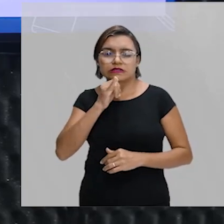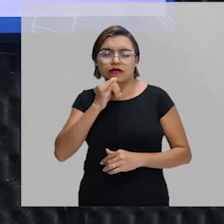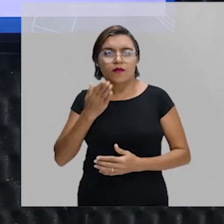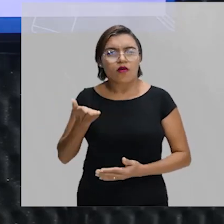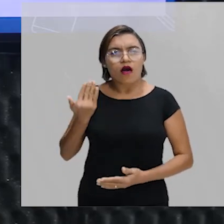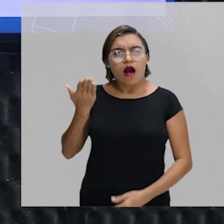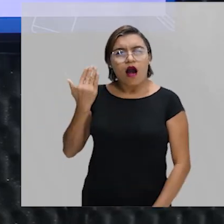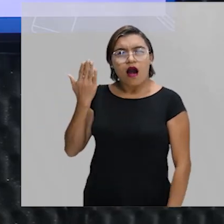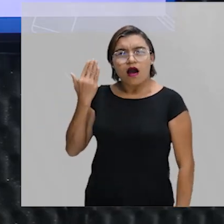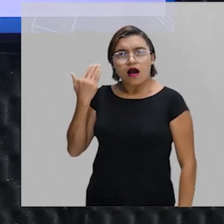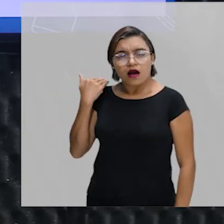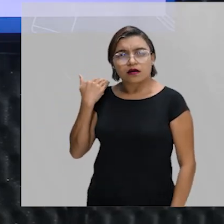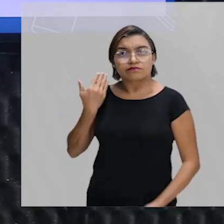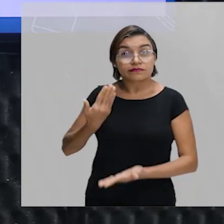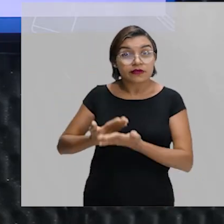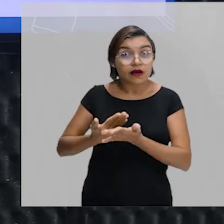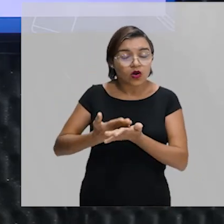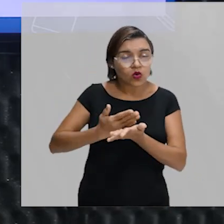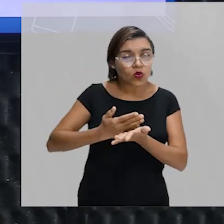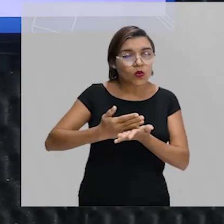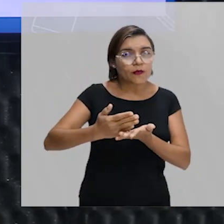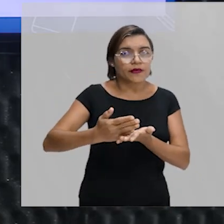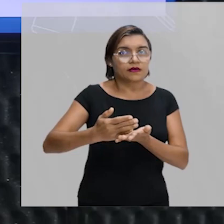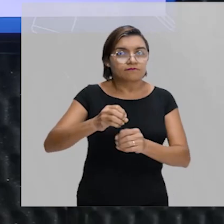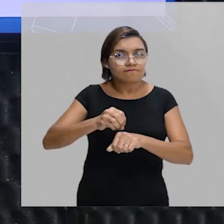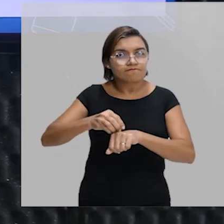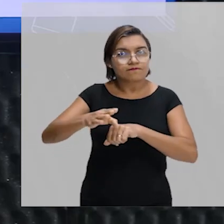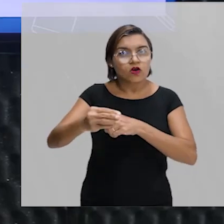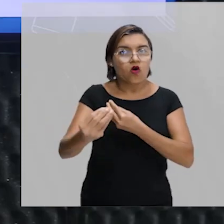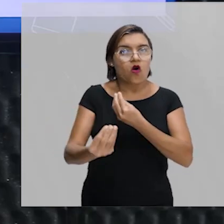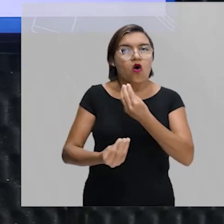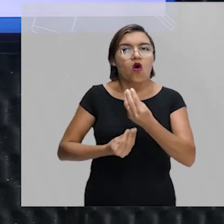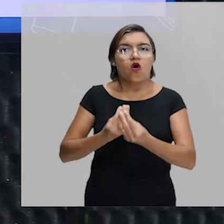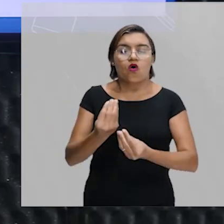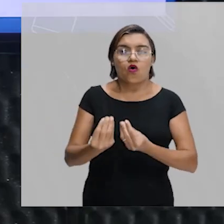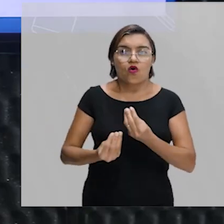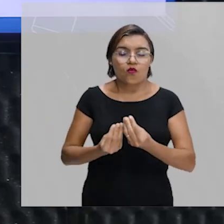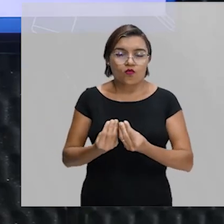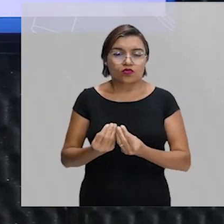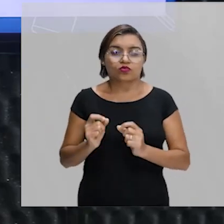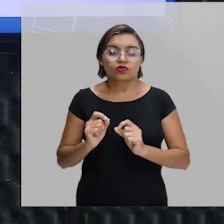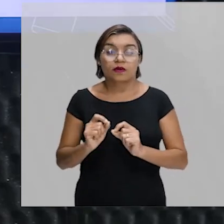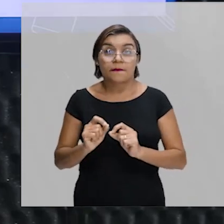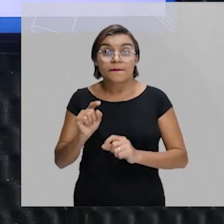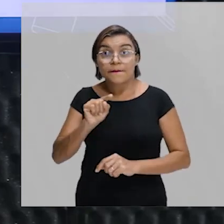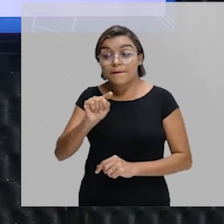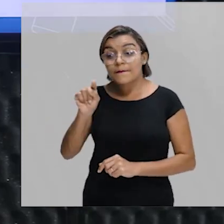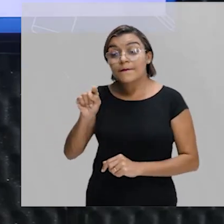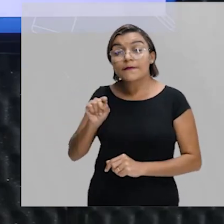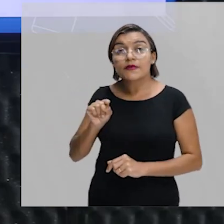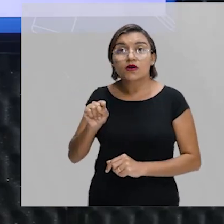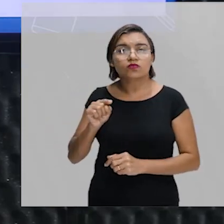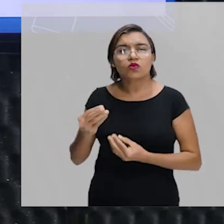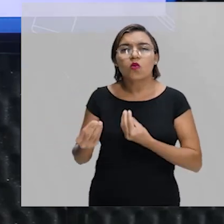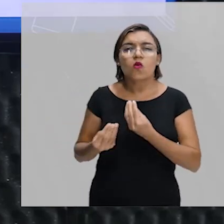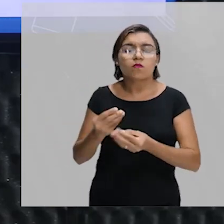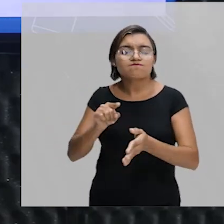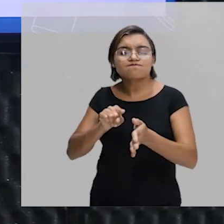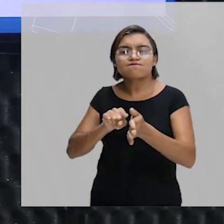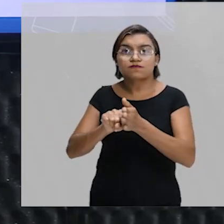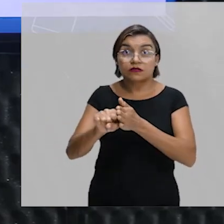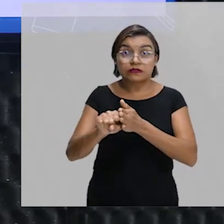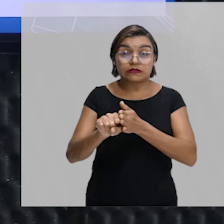das nossas aulas, colocando para vocês como se constrói uma pergunta, né? Uma pergunta